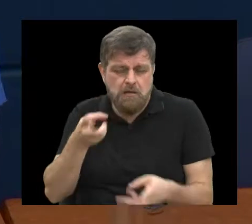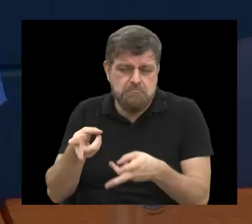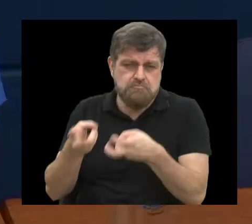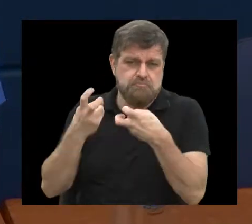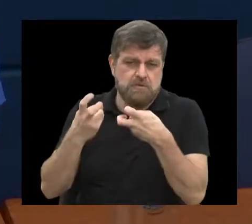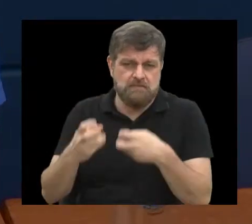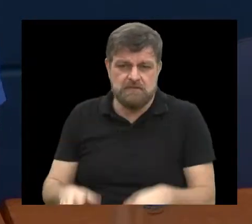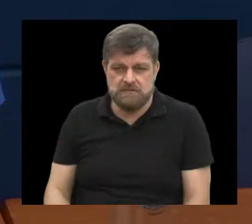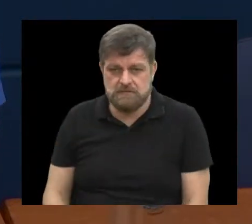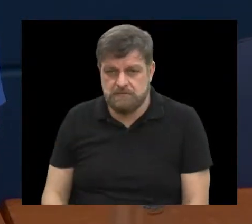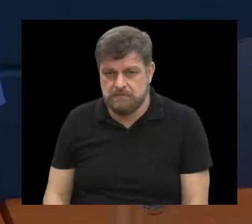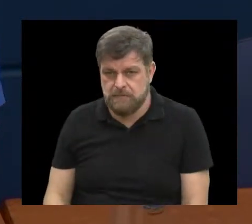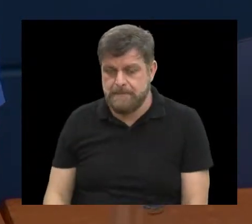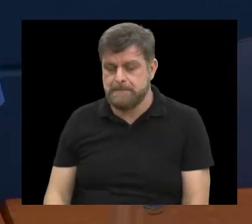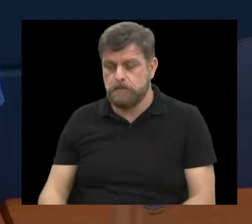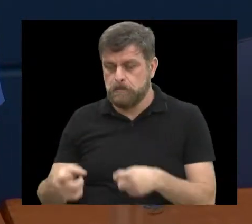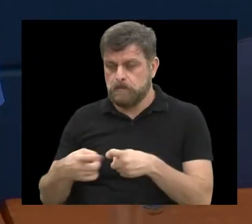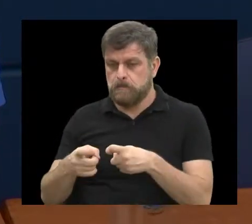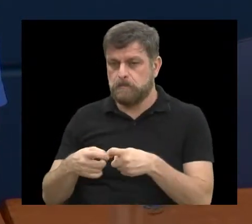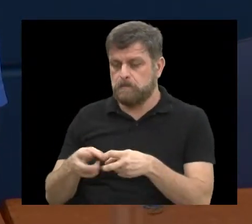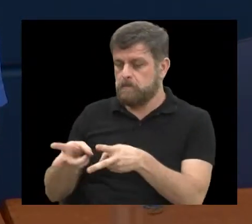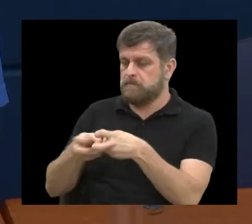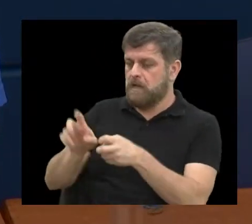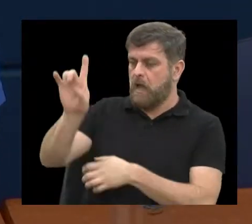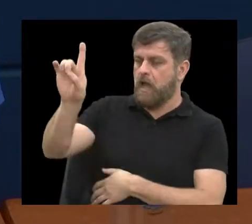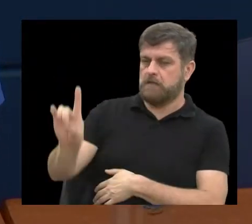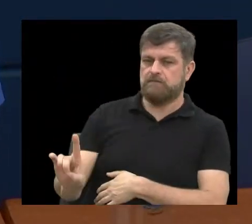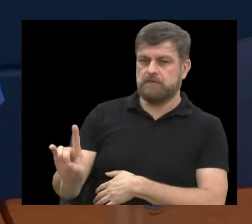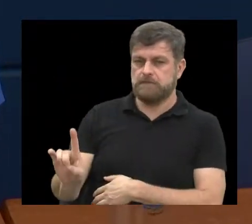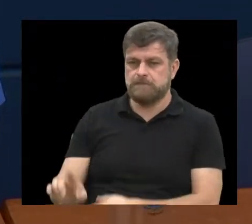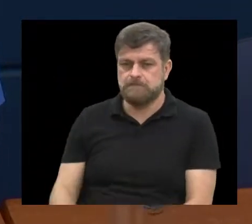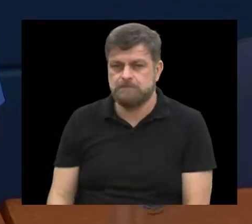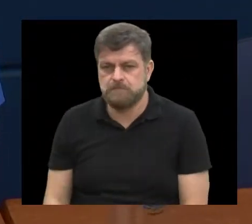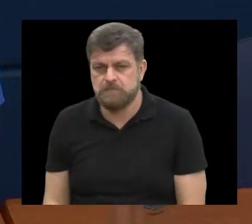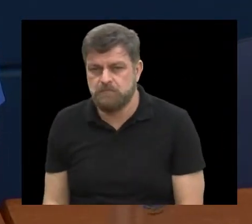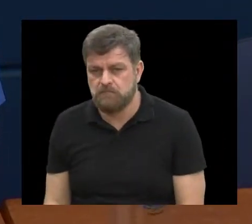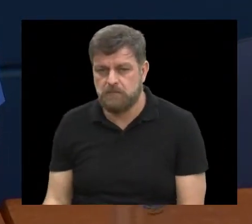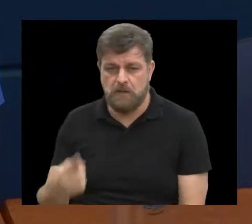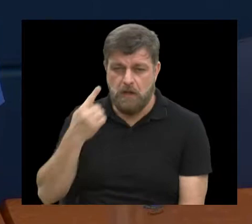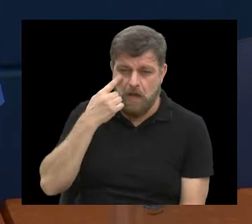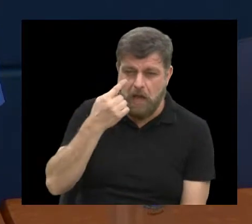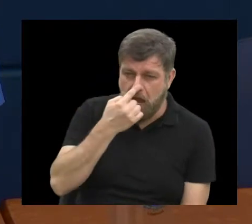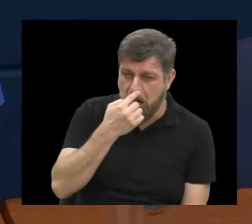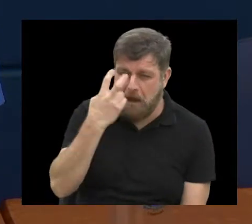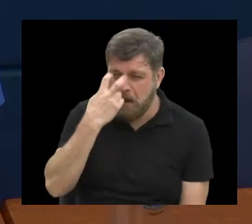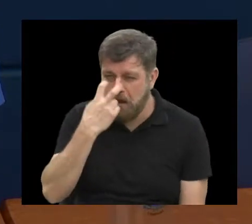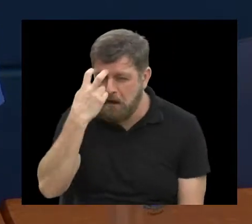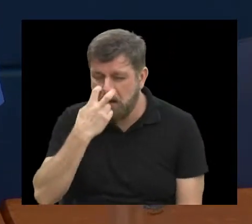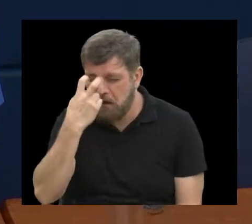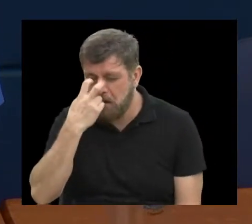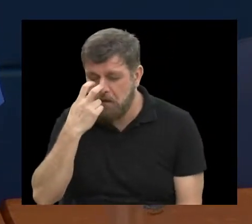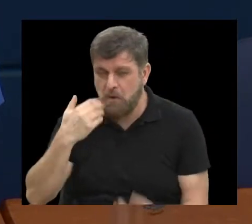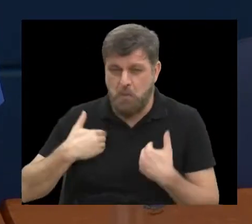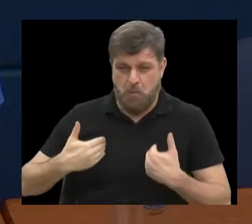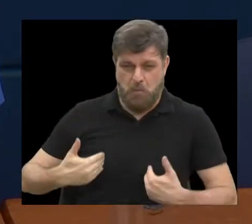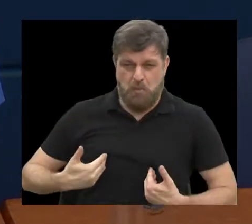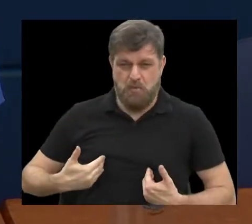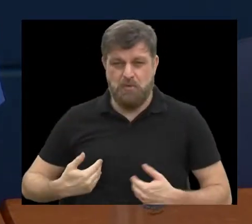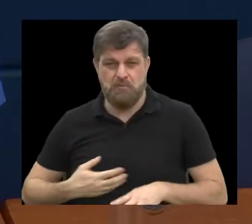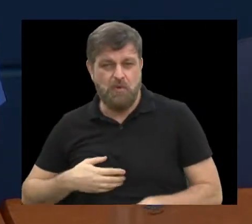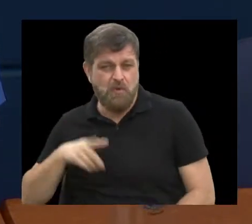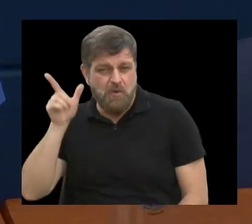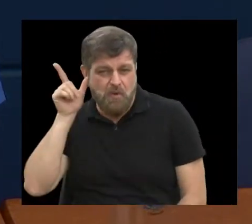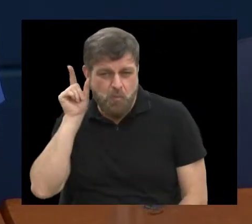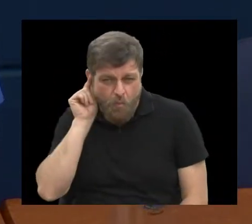como um atributo biomédico da pessoa, uma questão de deficiência visual ou deficiência física ou